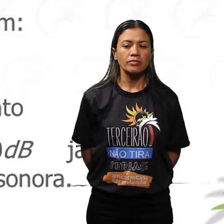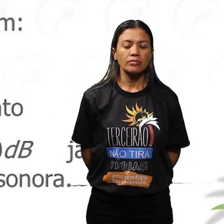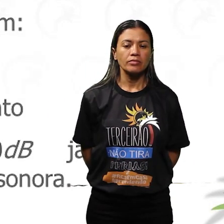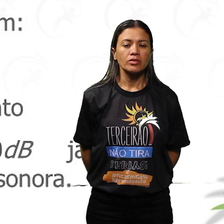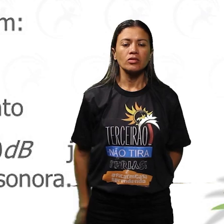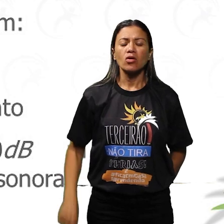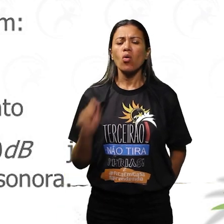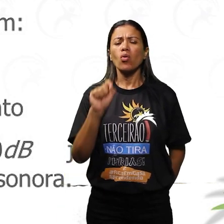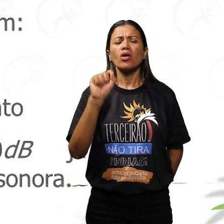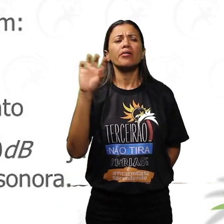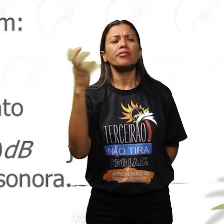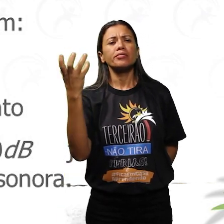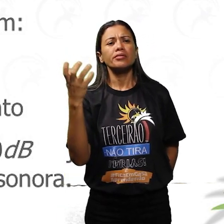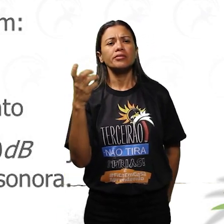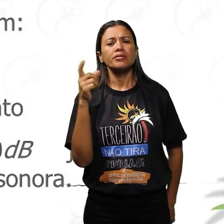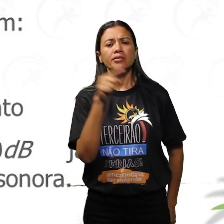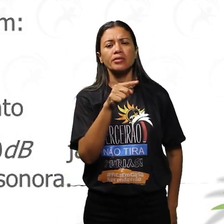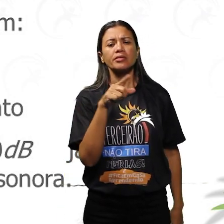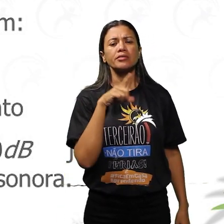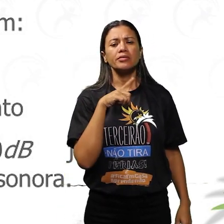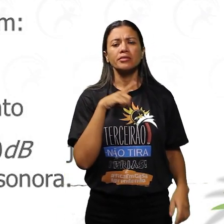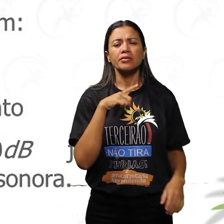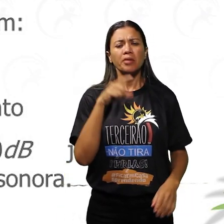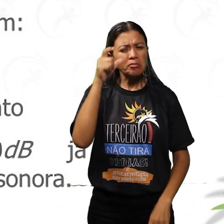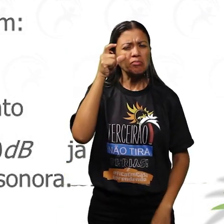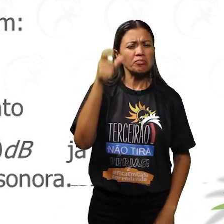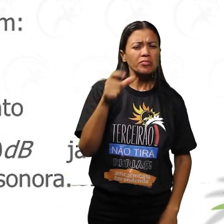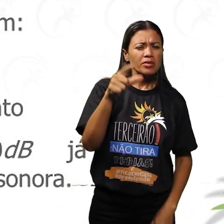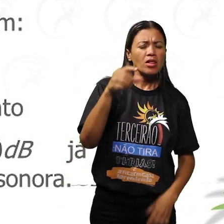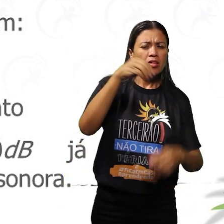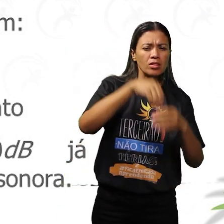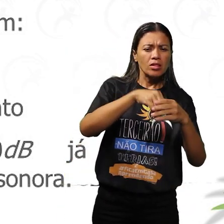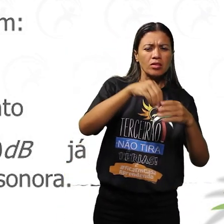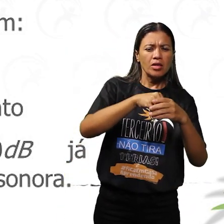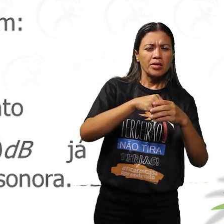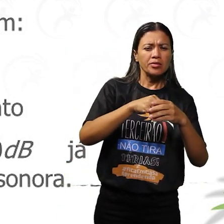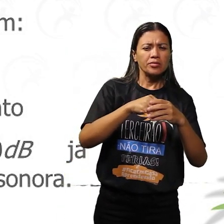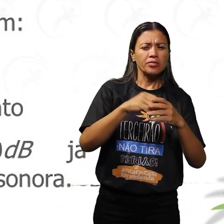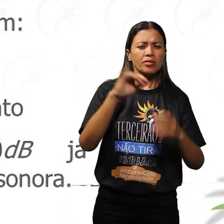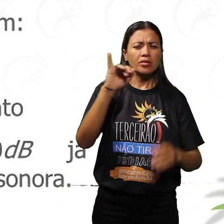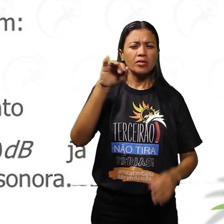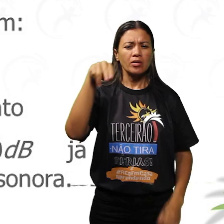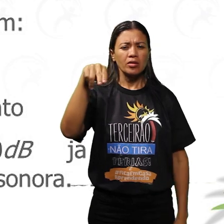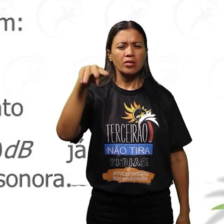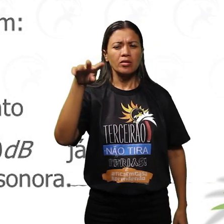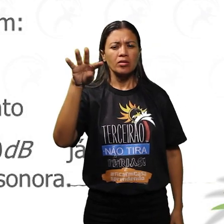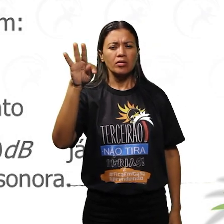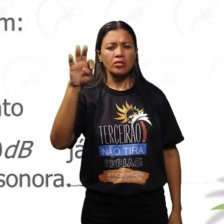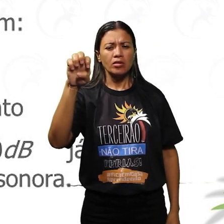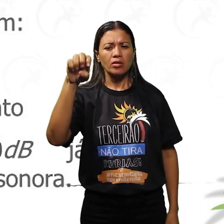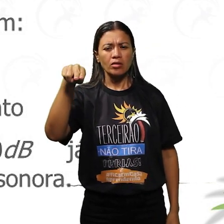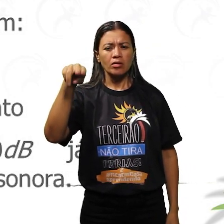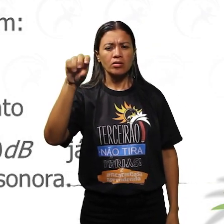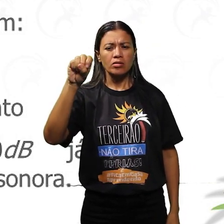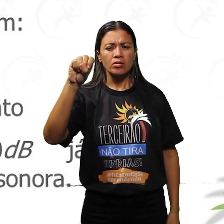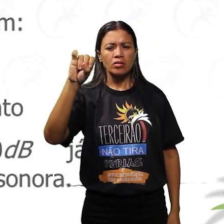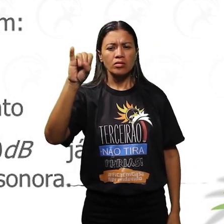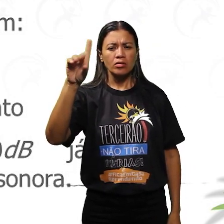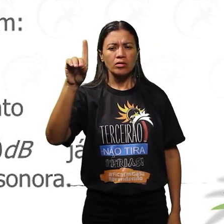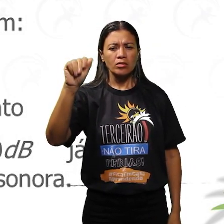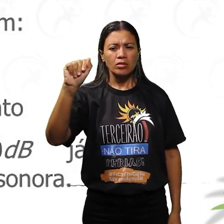Bem, aí o que acontece? Aqui é uma coisa muito interessante ainda dentro da parte de intensidade. A escala que a gente